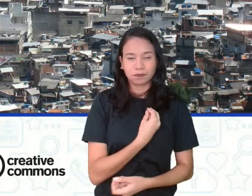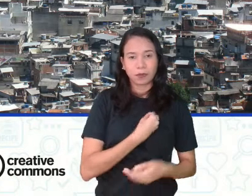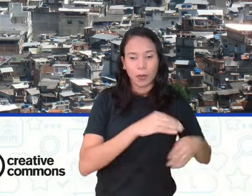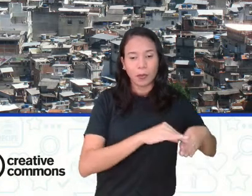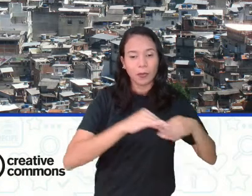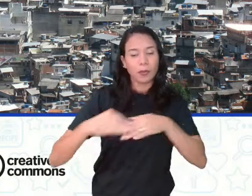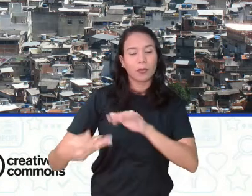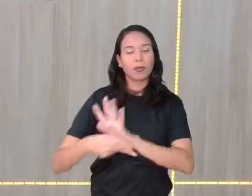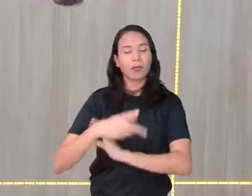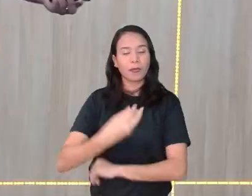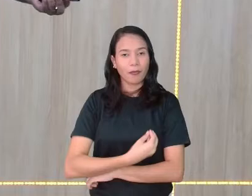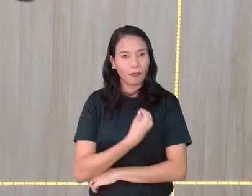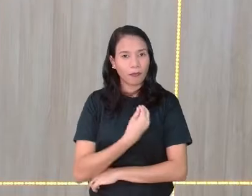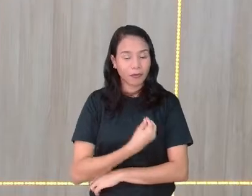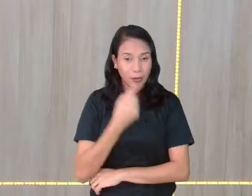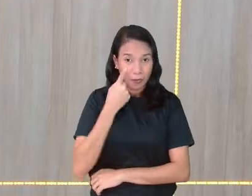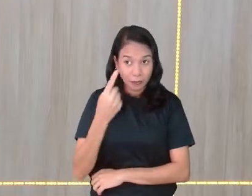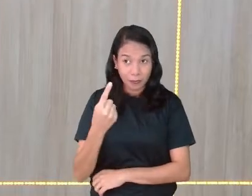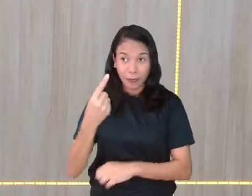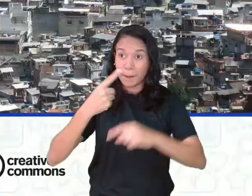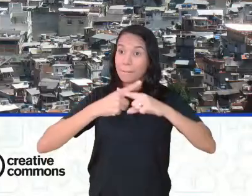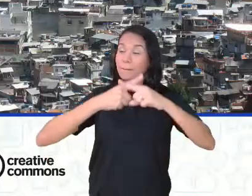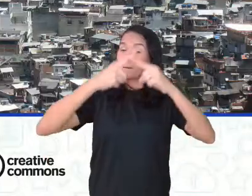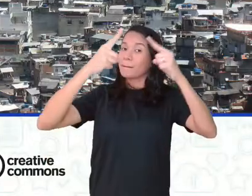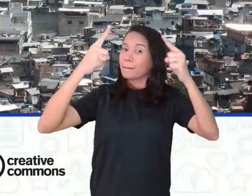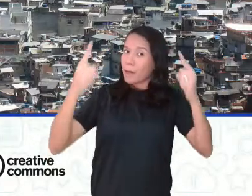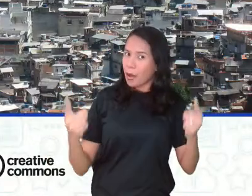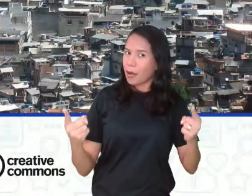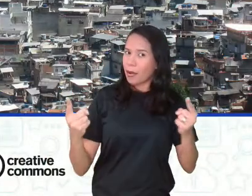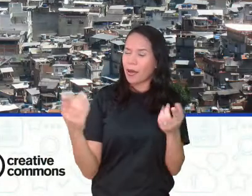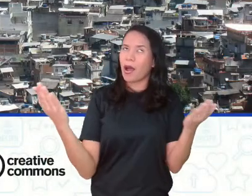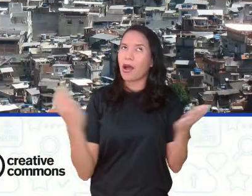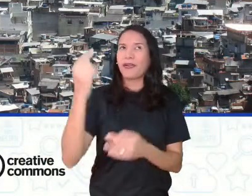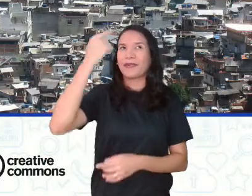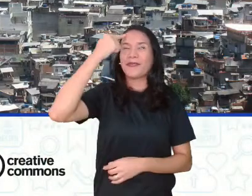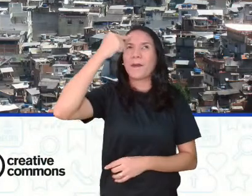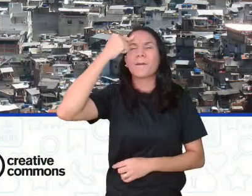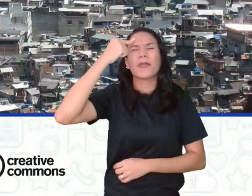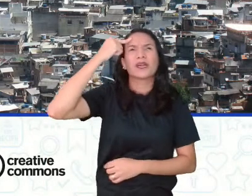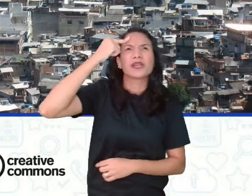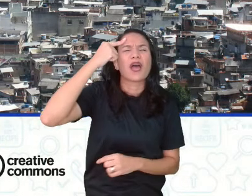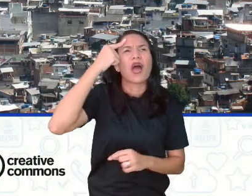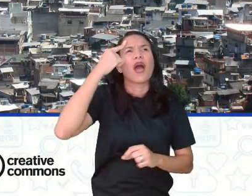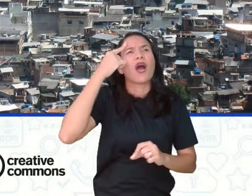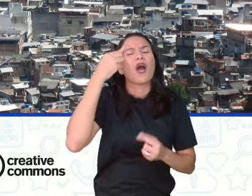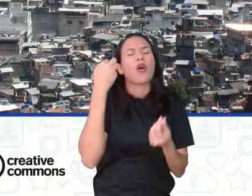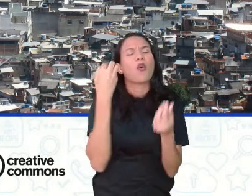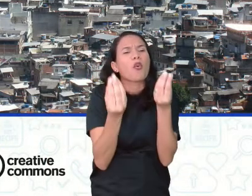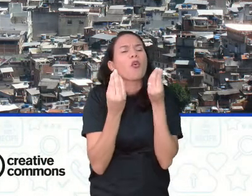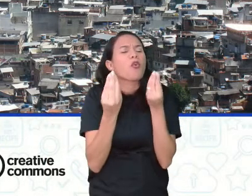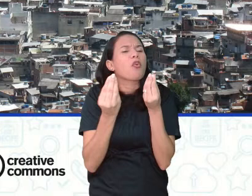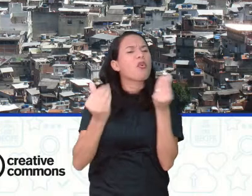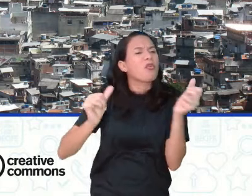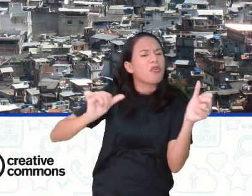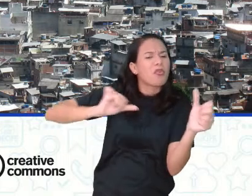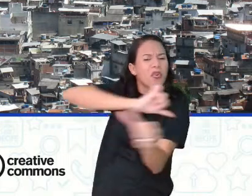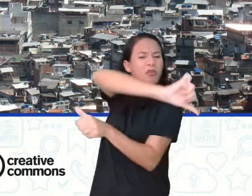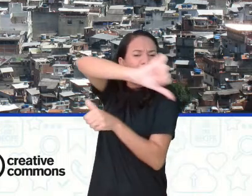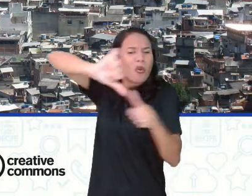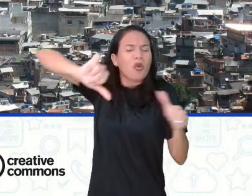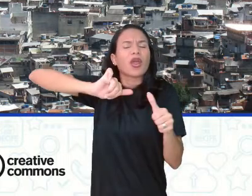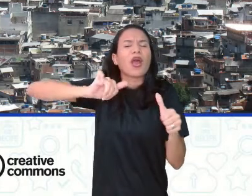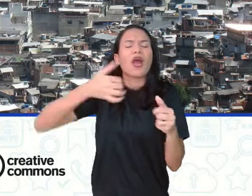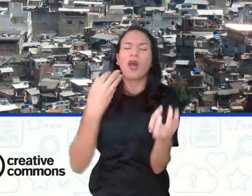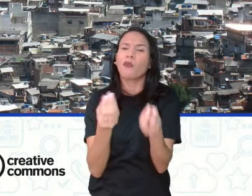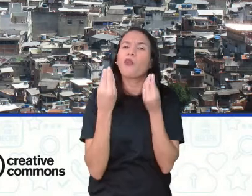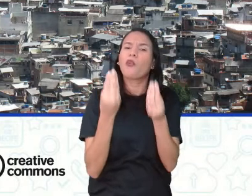a vida civil. Mas vamos agora pensar um pouquinho o que pode ser feito para